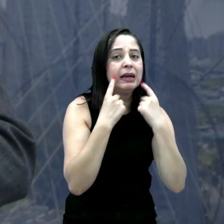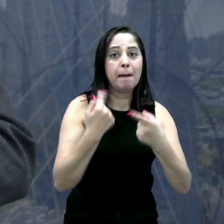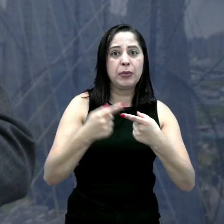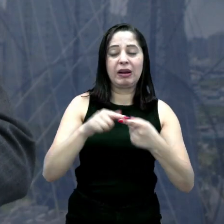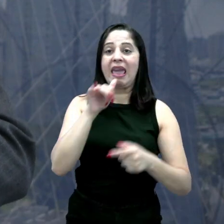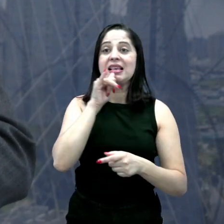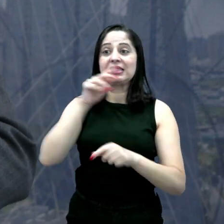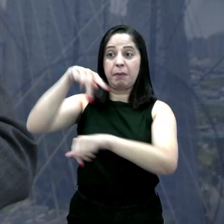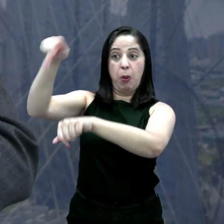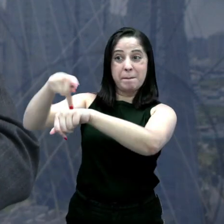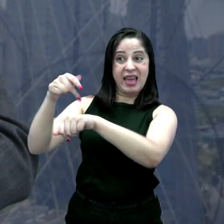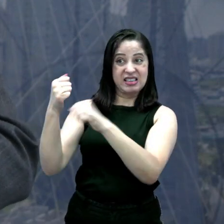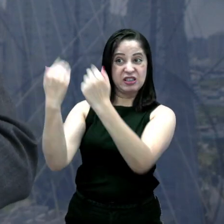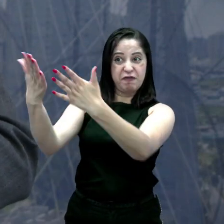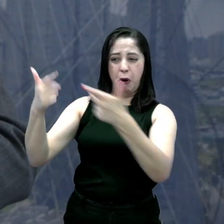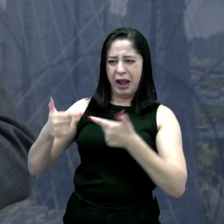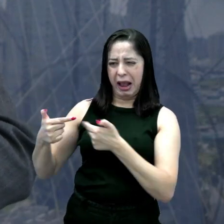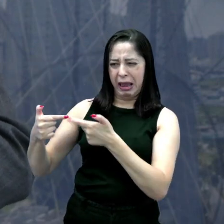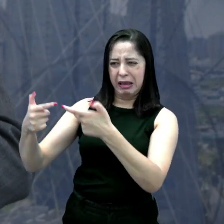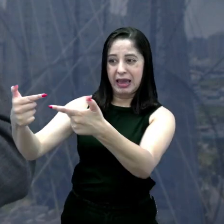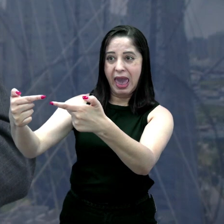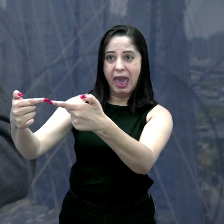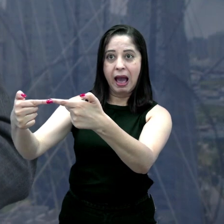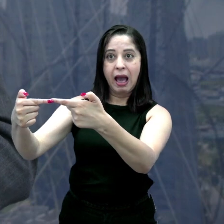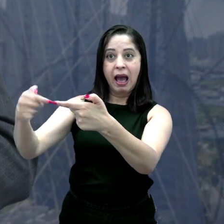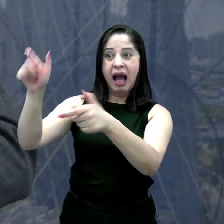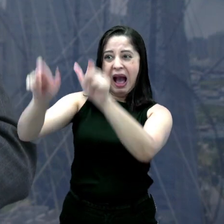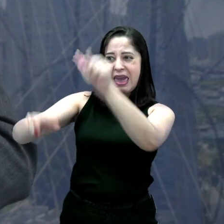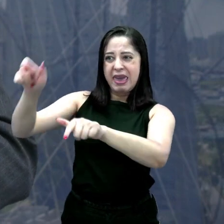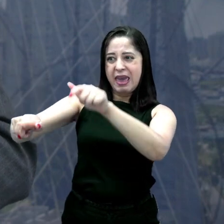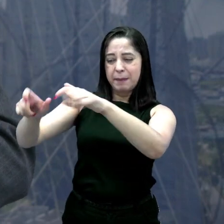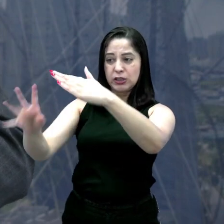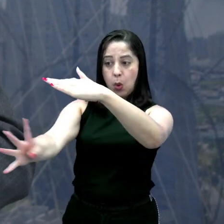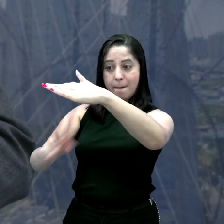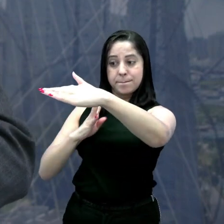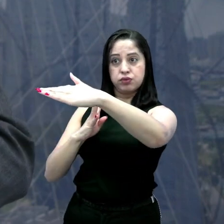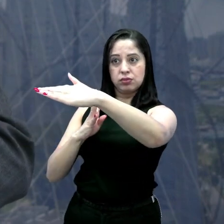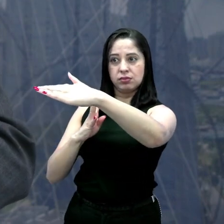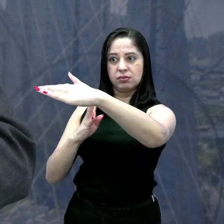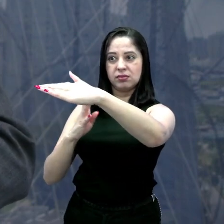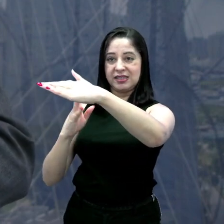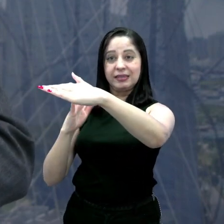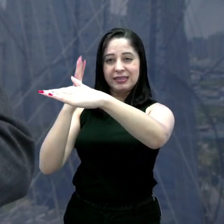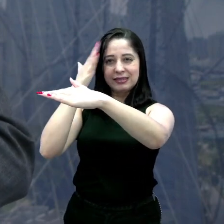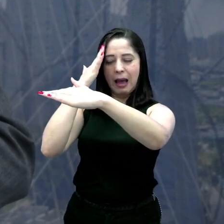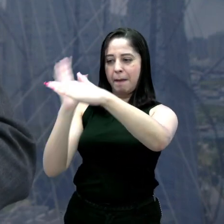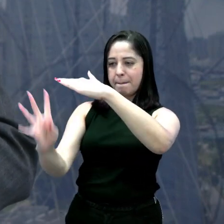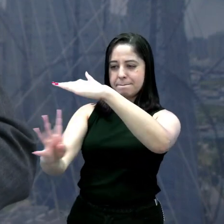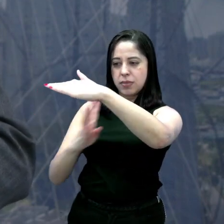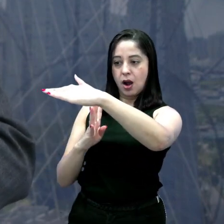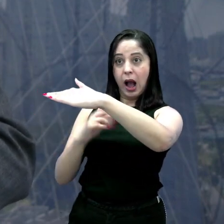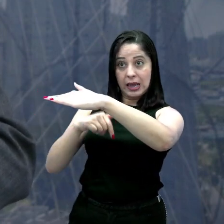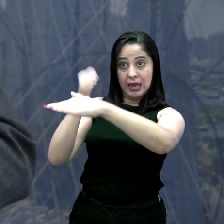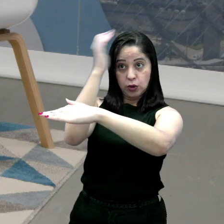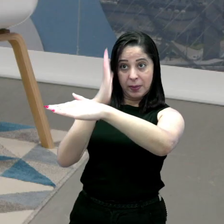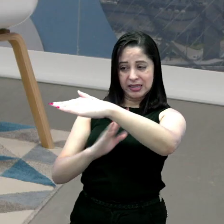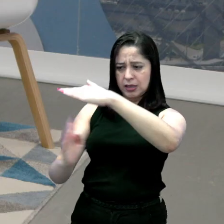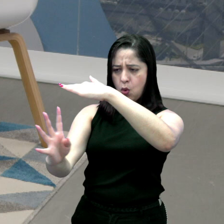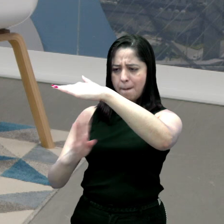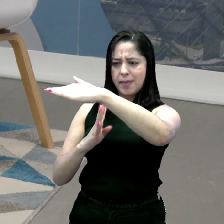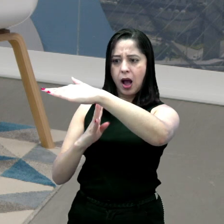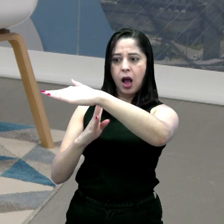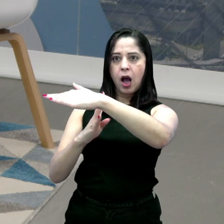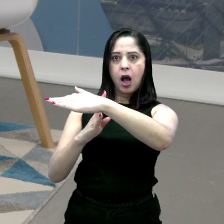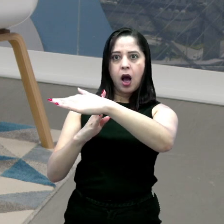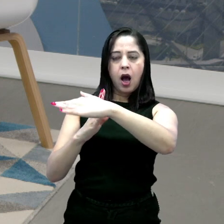chegou numa pátria, né, que abraçou esse ser humano, independente de sua fronteira, de sua bandeira. Isso é